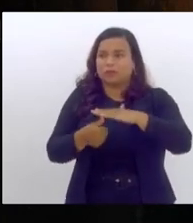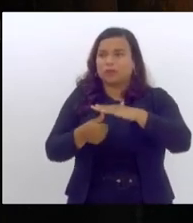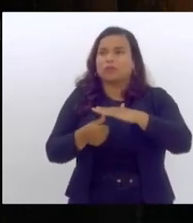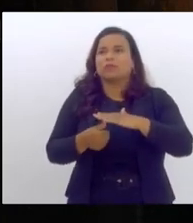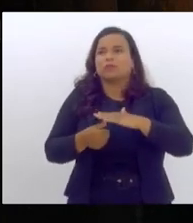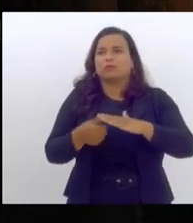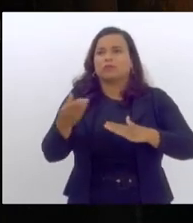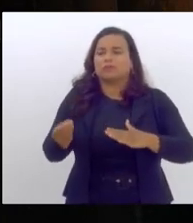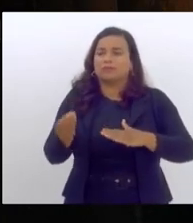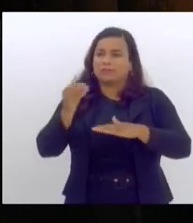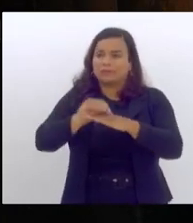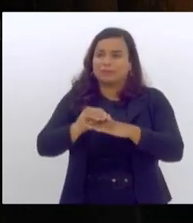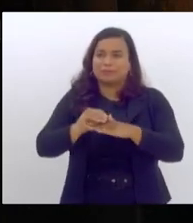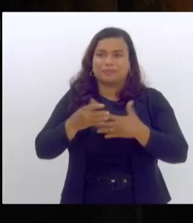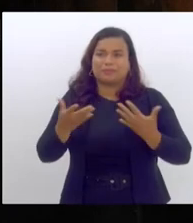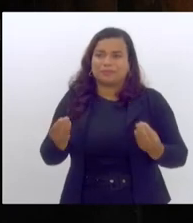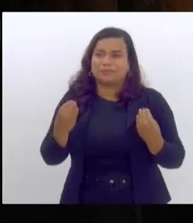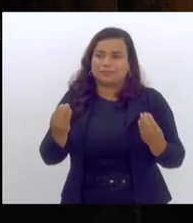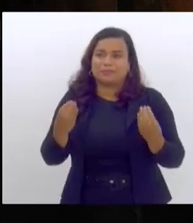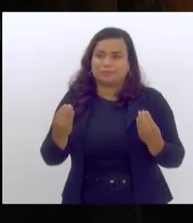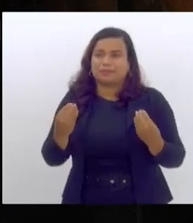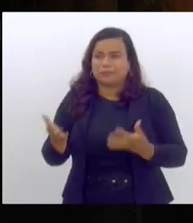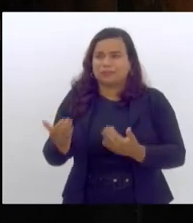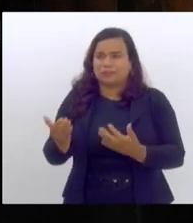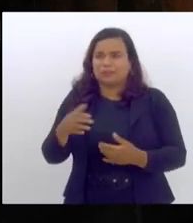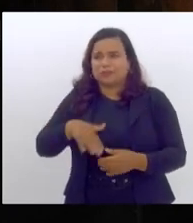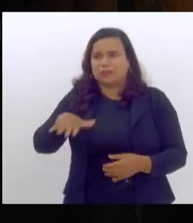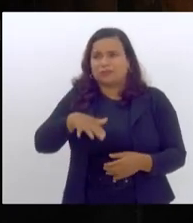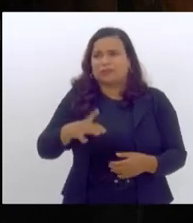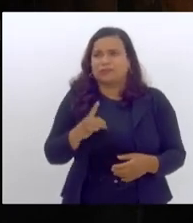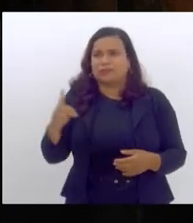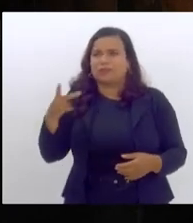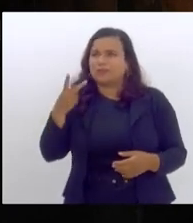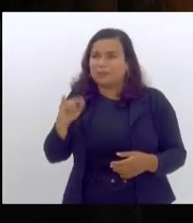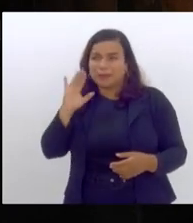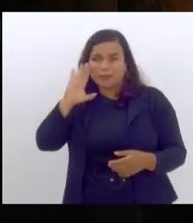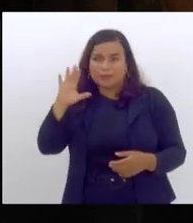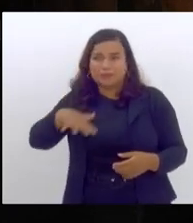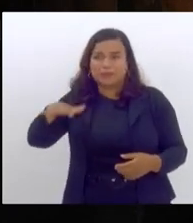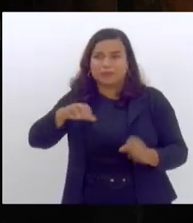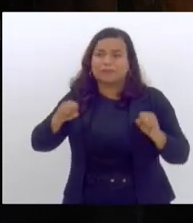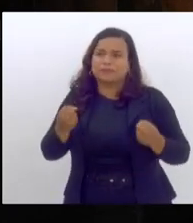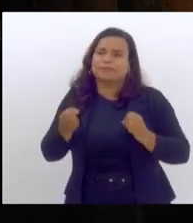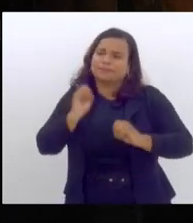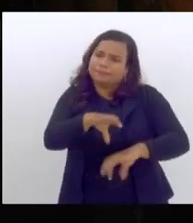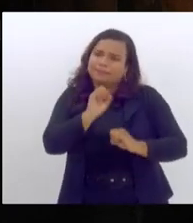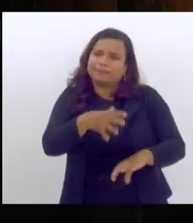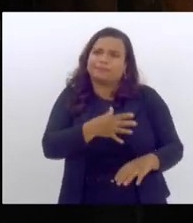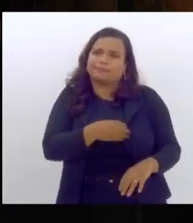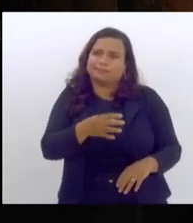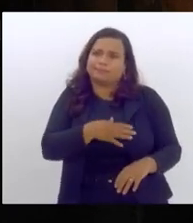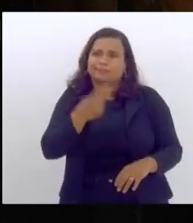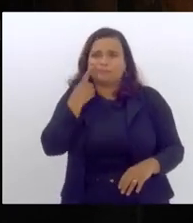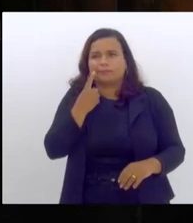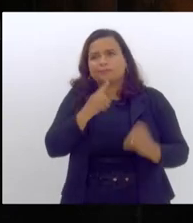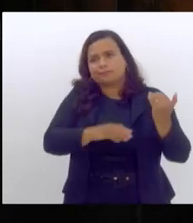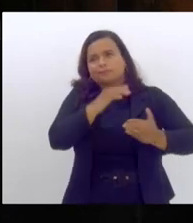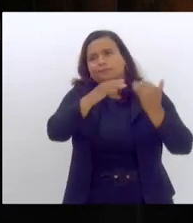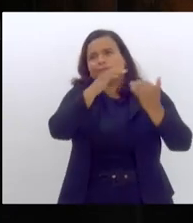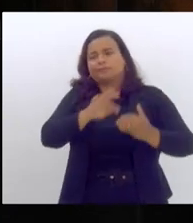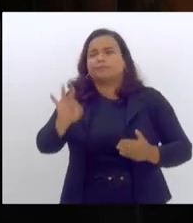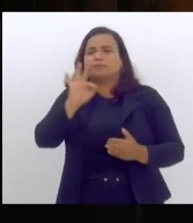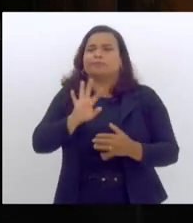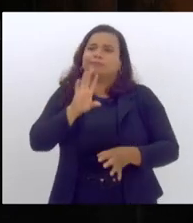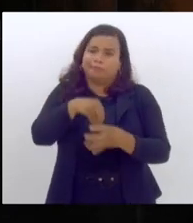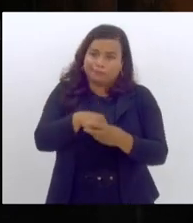cereja no bolo para o jovem de direita, né, para os pais principalmente, que se dedicam tanto para ver seus filhos na faculdade.